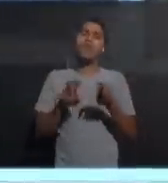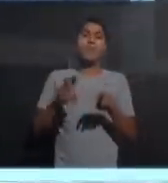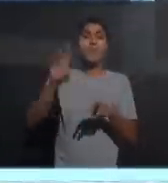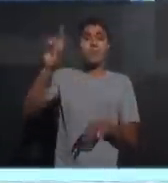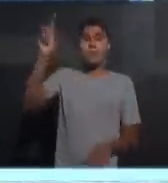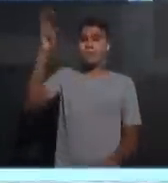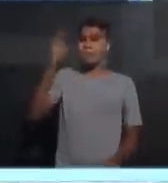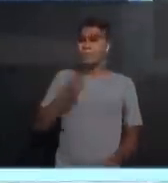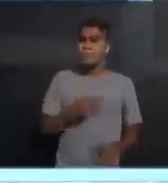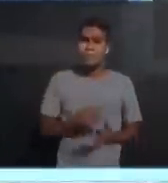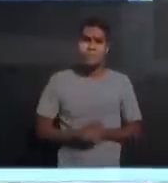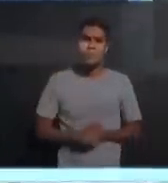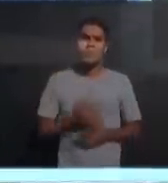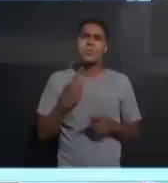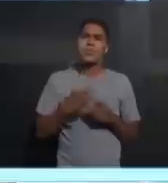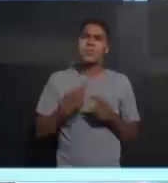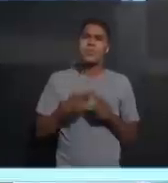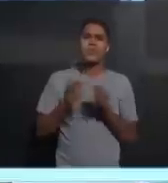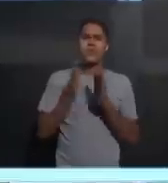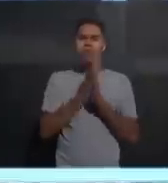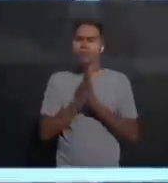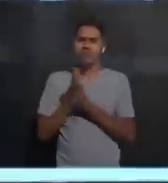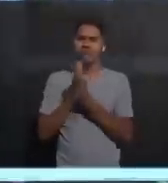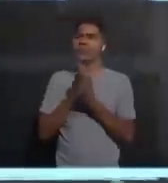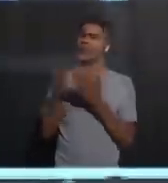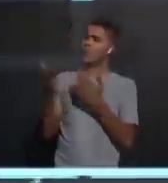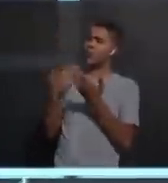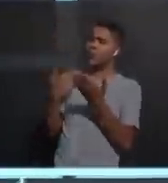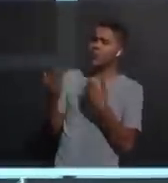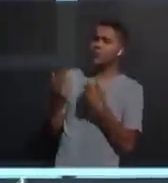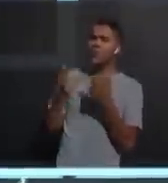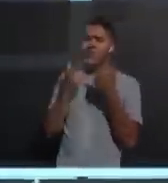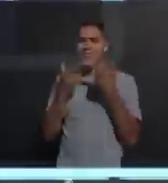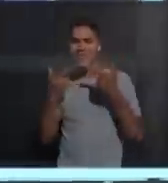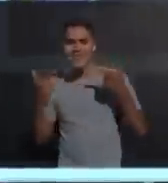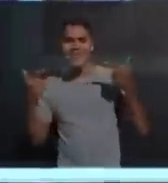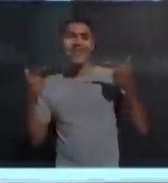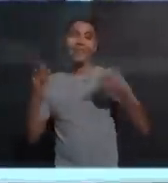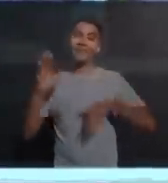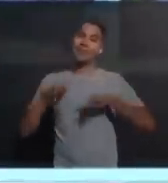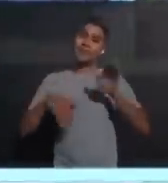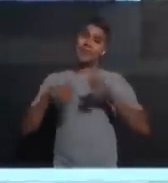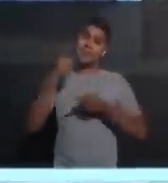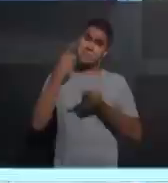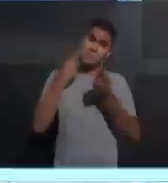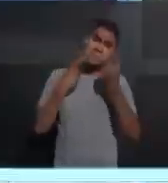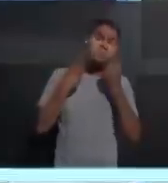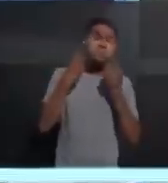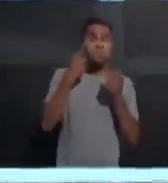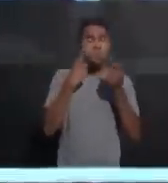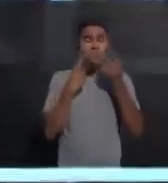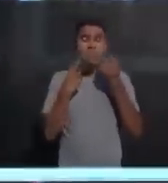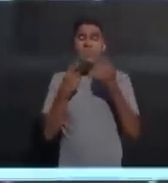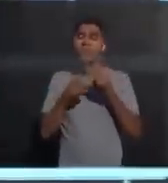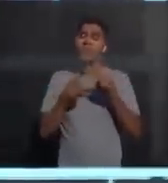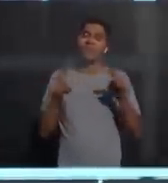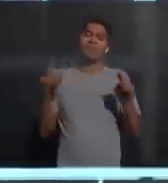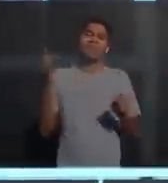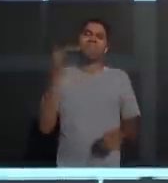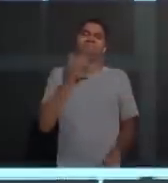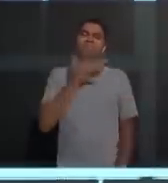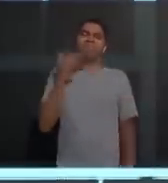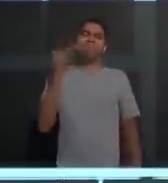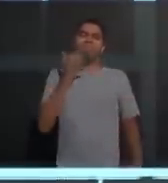responde porque a gente ora a gente conversa a gente sorri às vezes a gente chora mas é tão gostoso